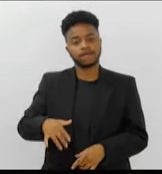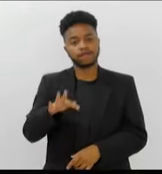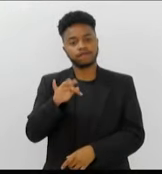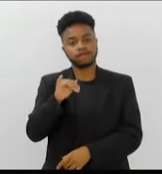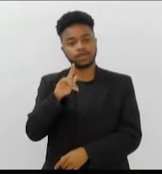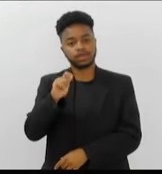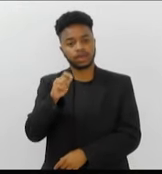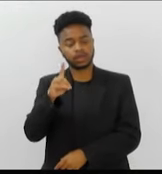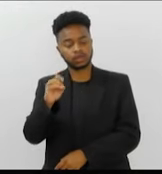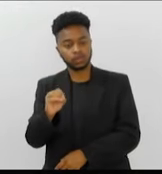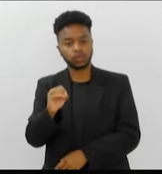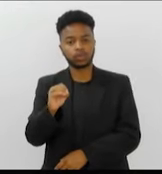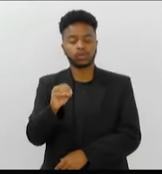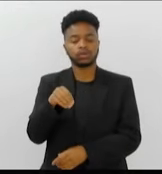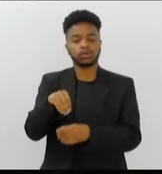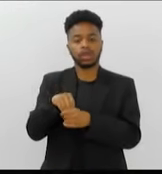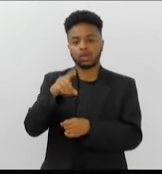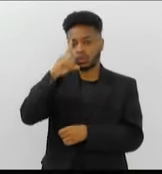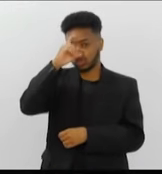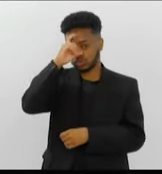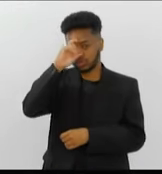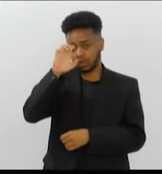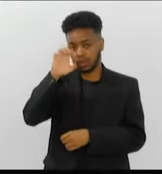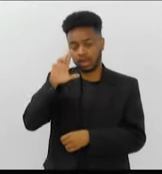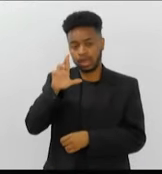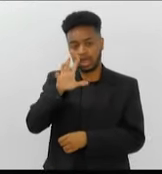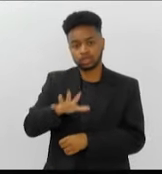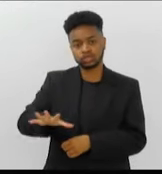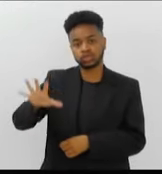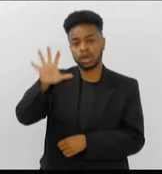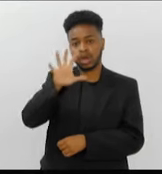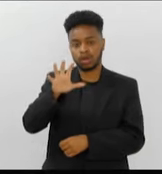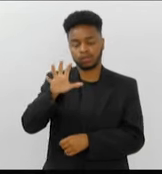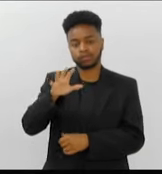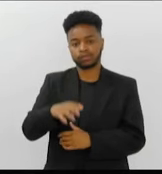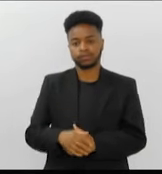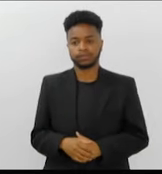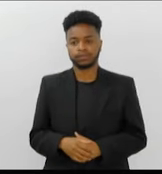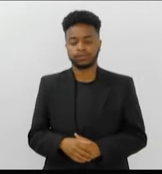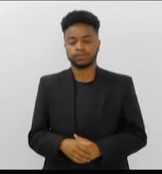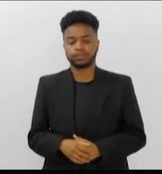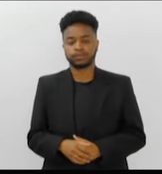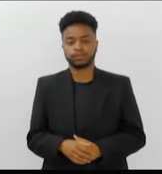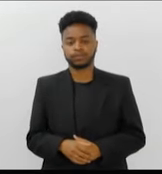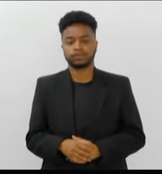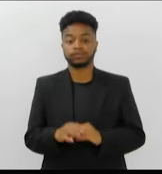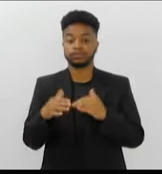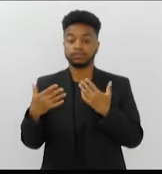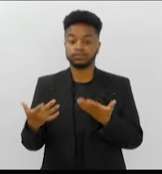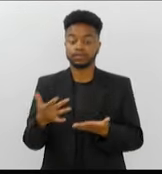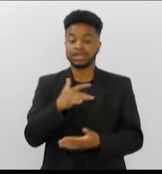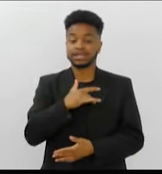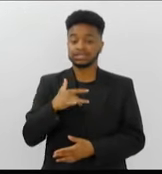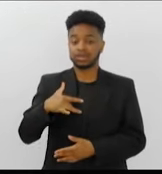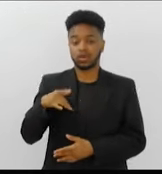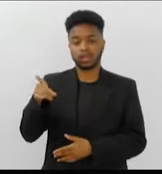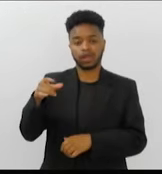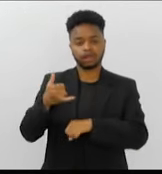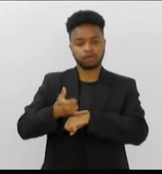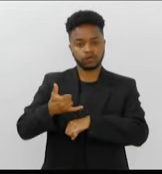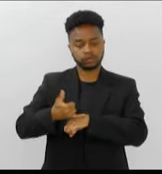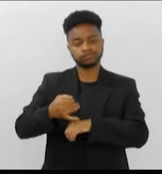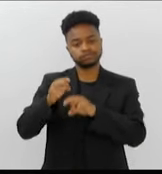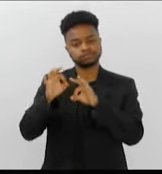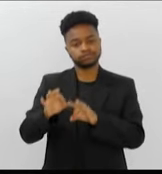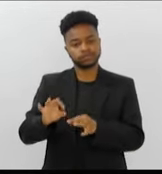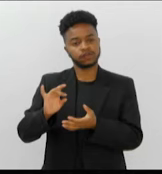no Hospital Regional, que atende toda a região sul-fluminense. Então, a saúde de Volta Redonda realmente é